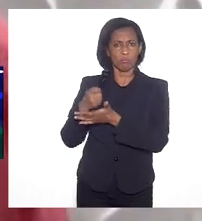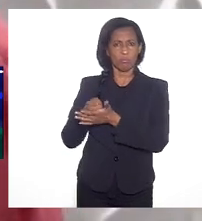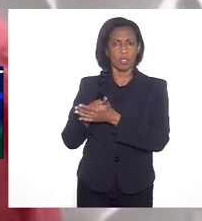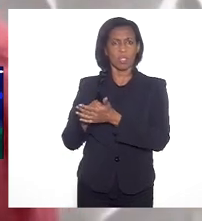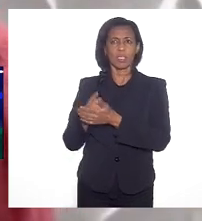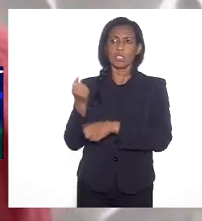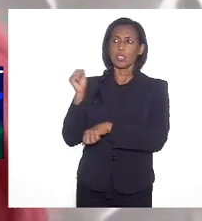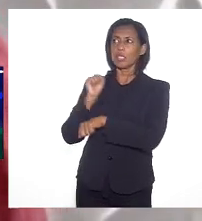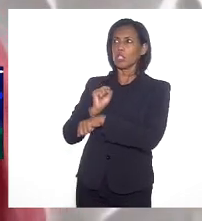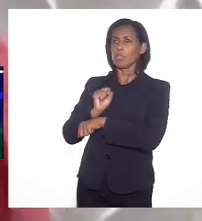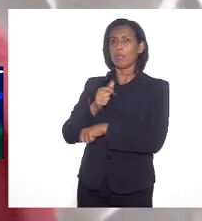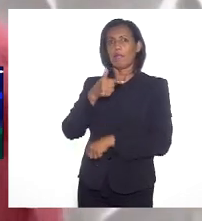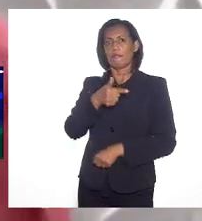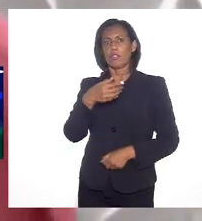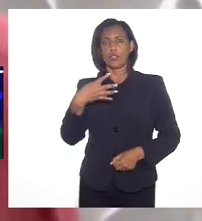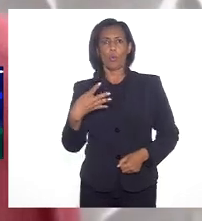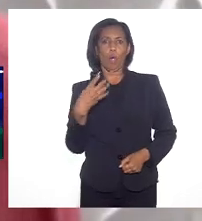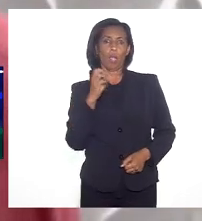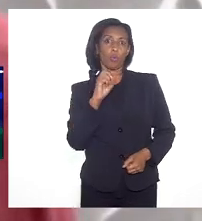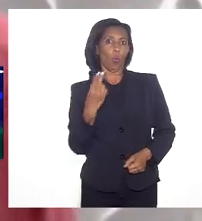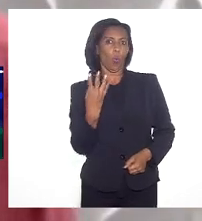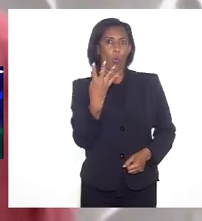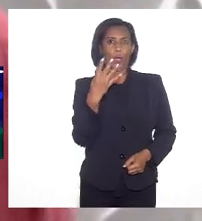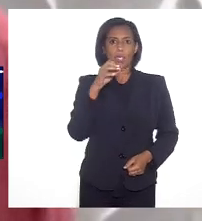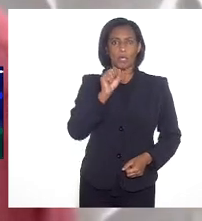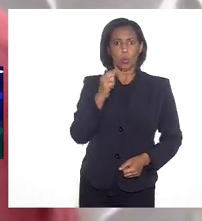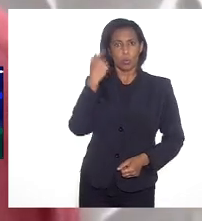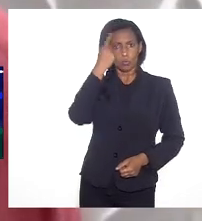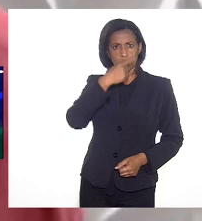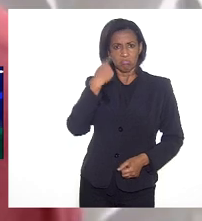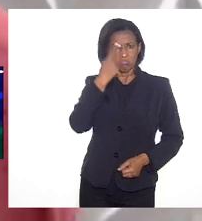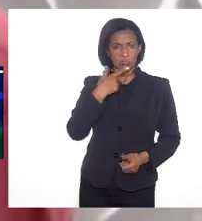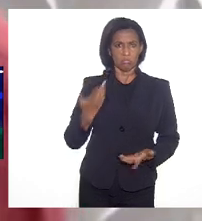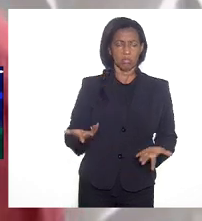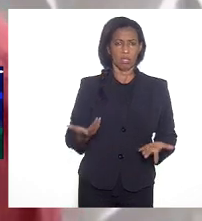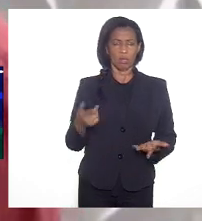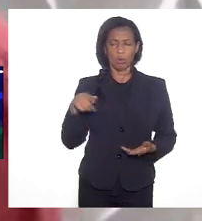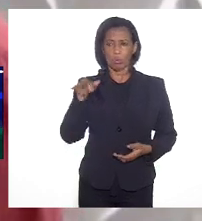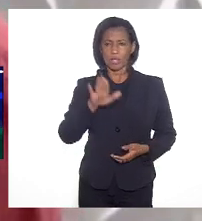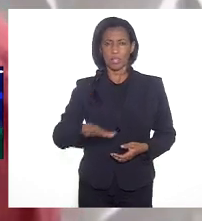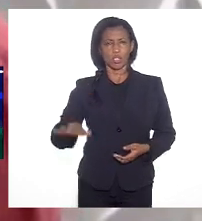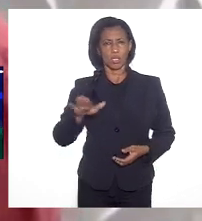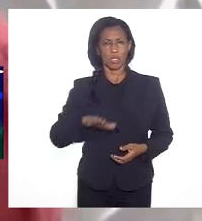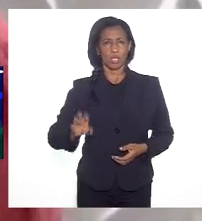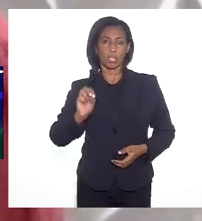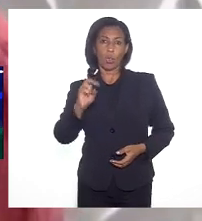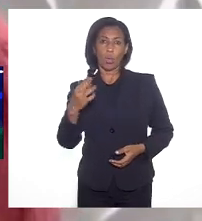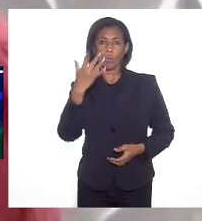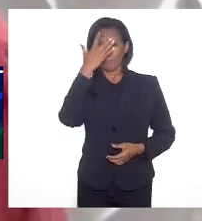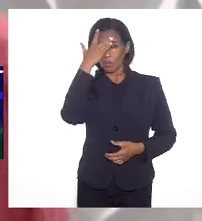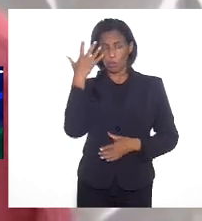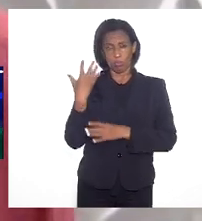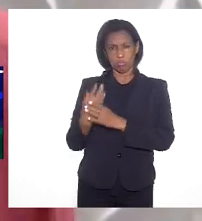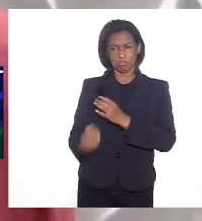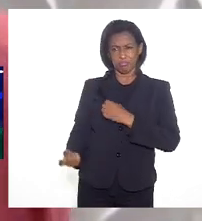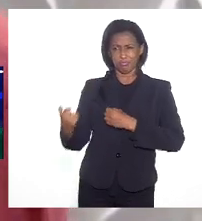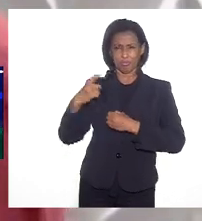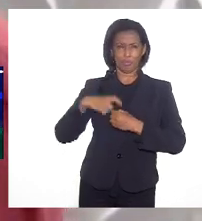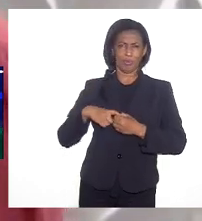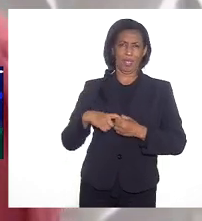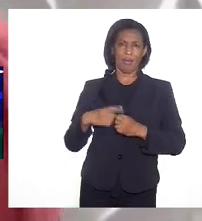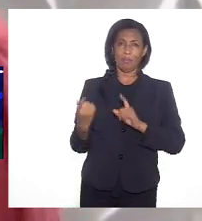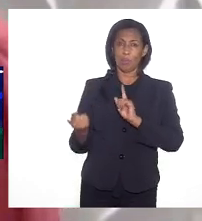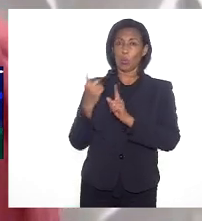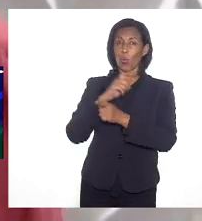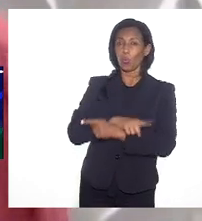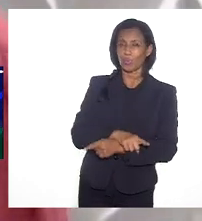se aguardar 24 horas ou 48 horas com a possibilidade dessas crianças ou da pessoa desaparecida retornar pelo contrário